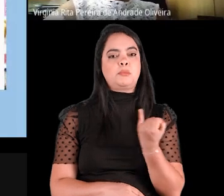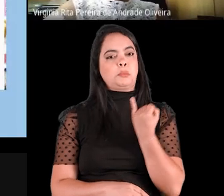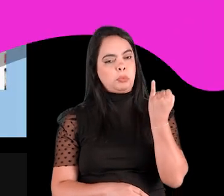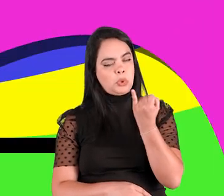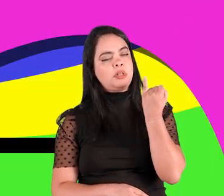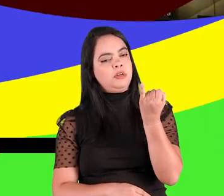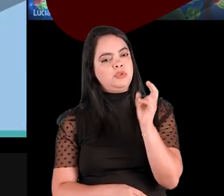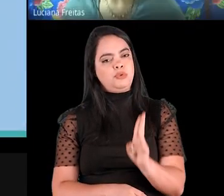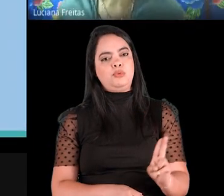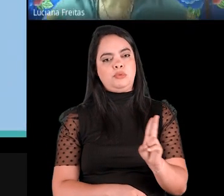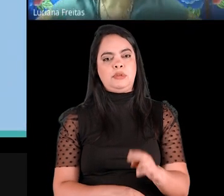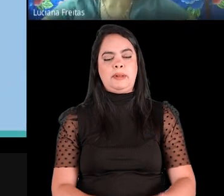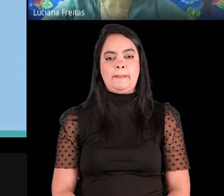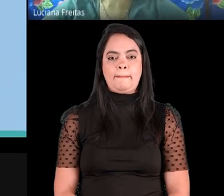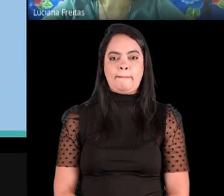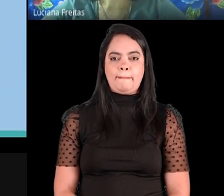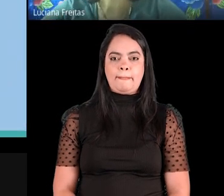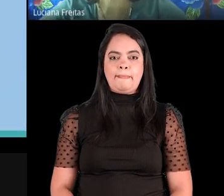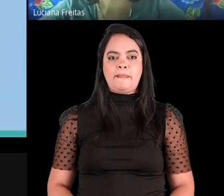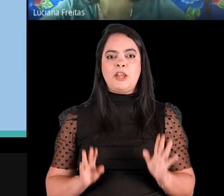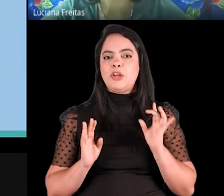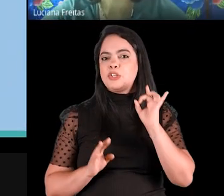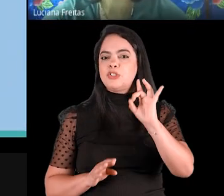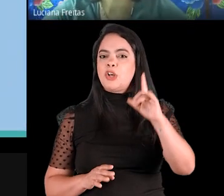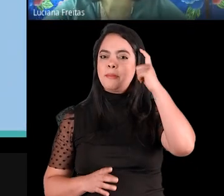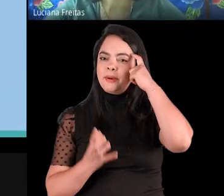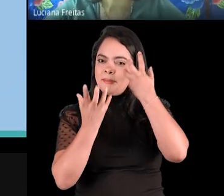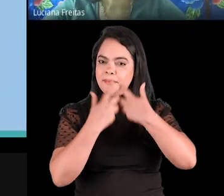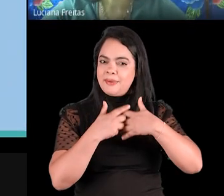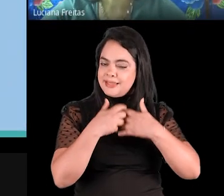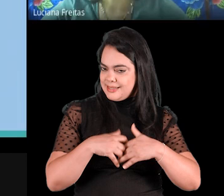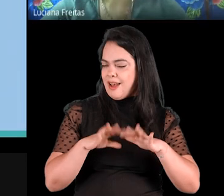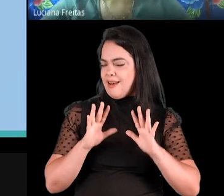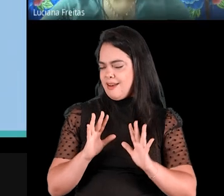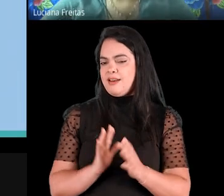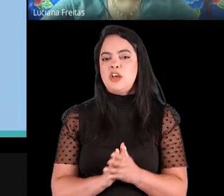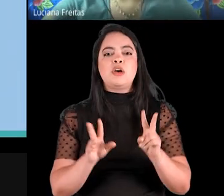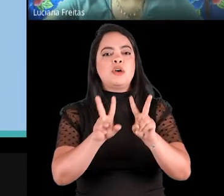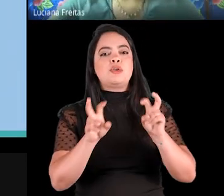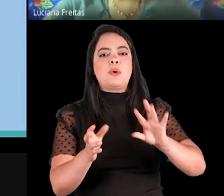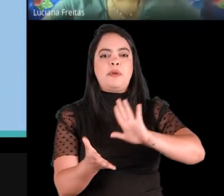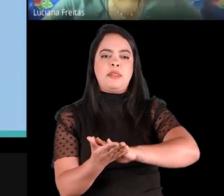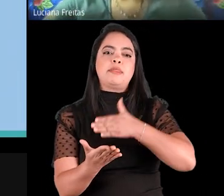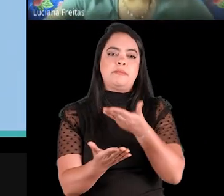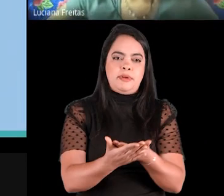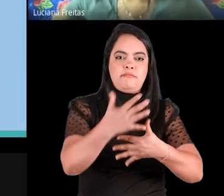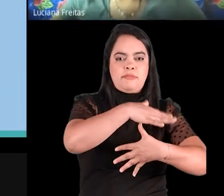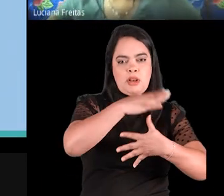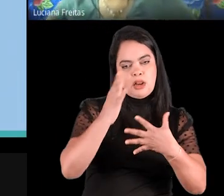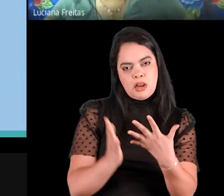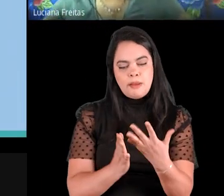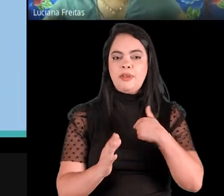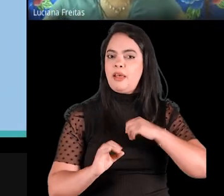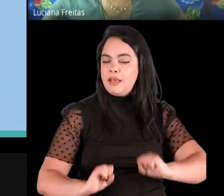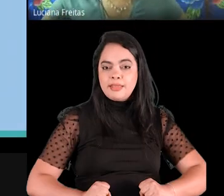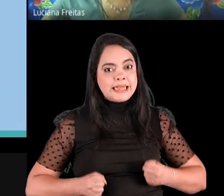estar presente. Olha só, gente, só para a gente pensar aqui um pouquinho, em relação à questão da interpretação, né, e é uma coisa que eu